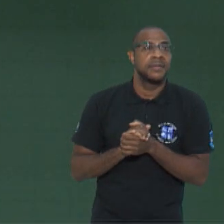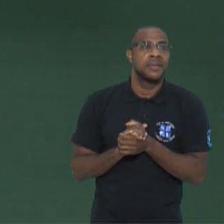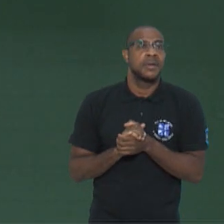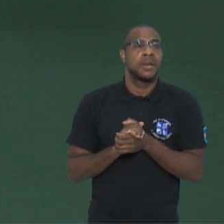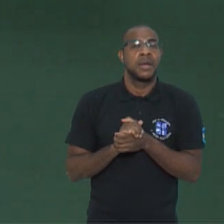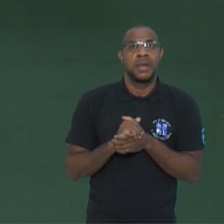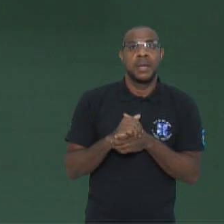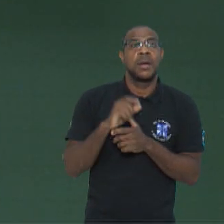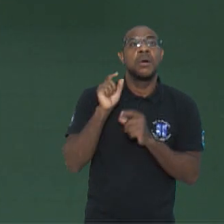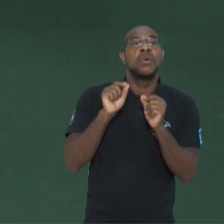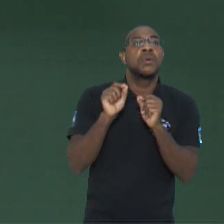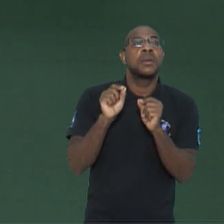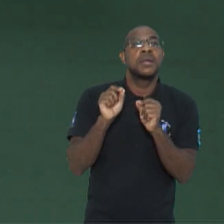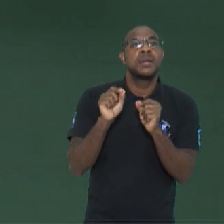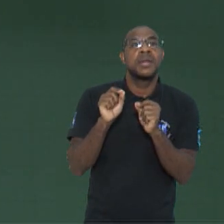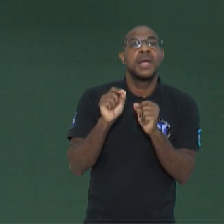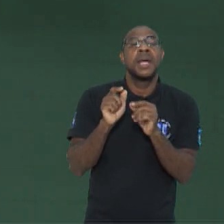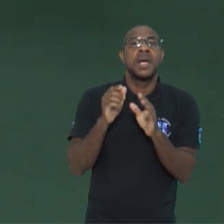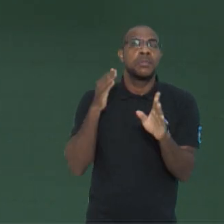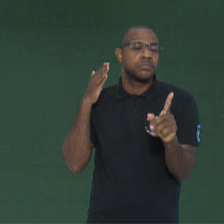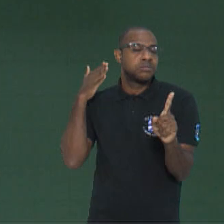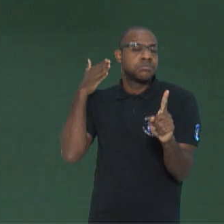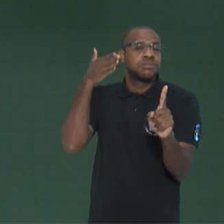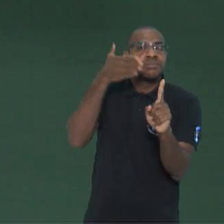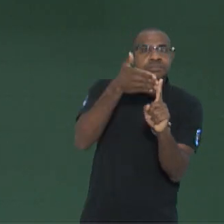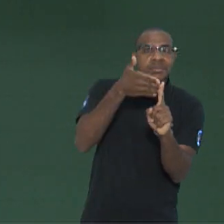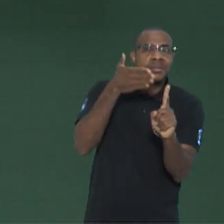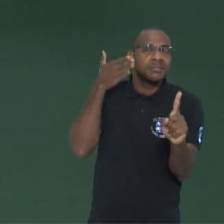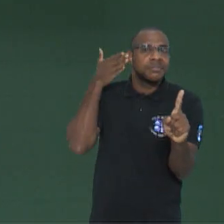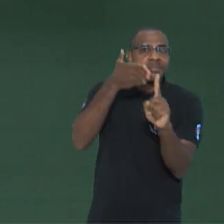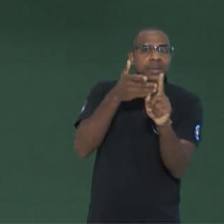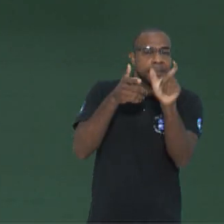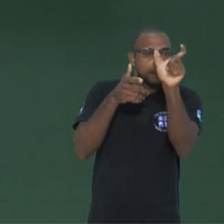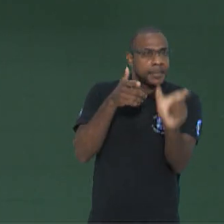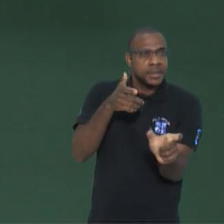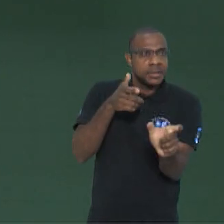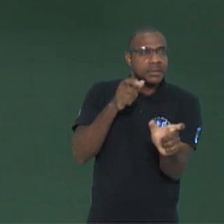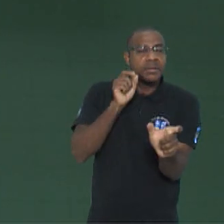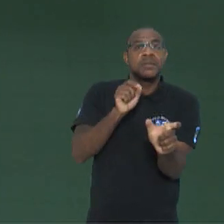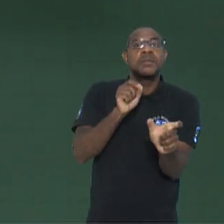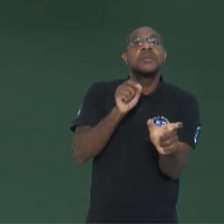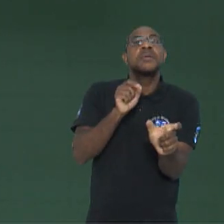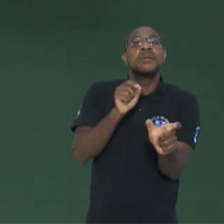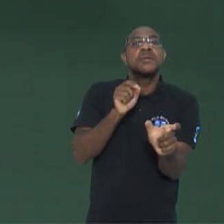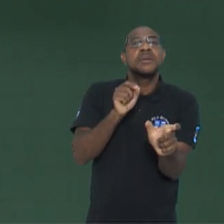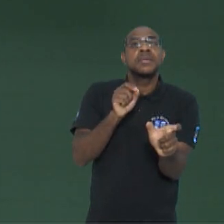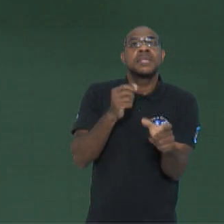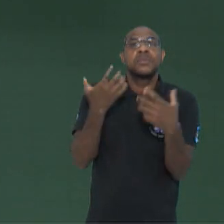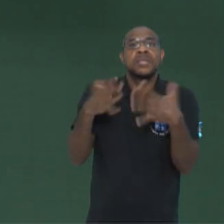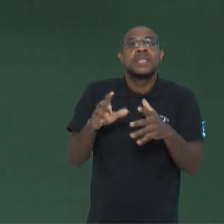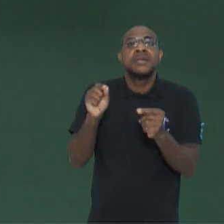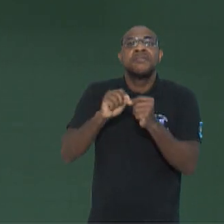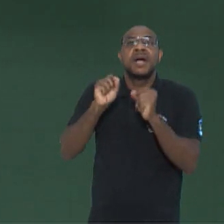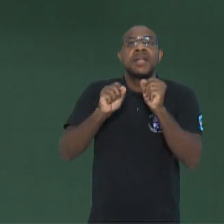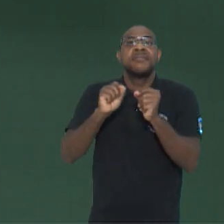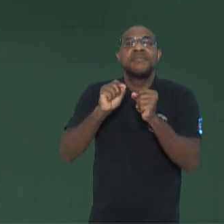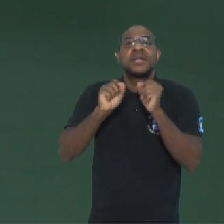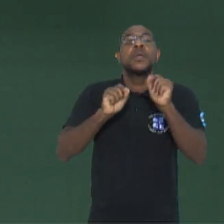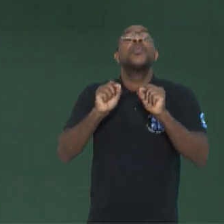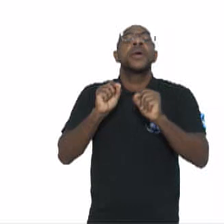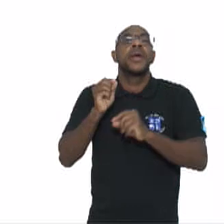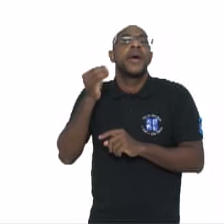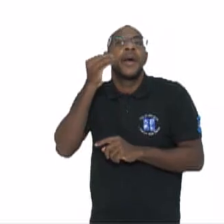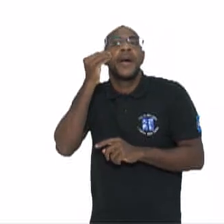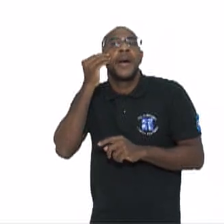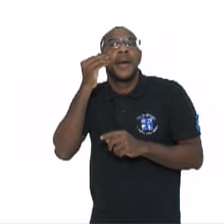parte que fala, né, o discurso direto ali daquela pessoa que estava se negando a fazer o teste. Por